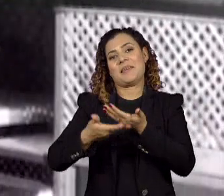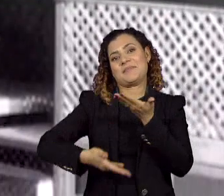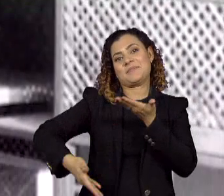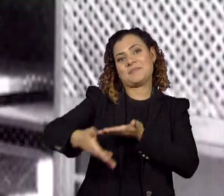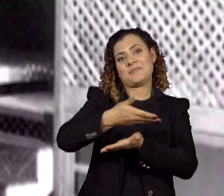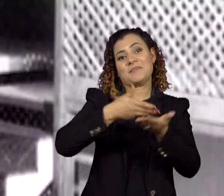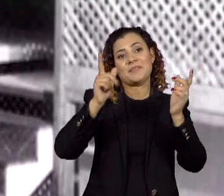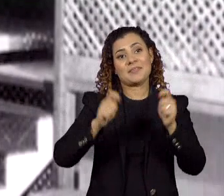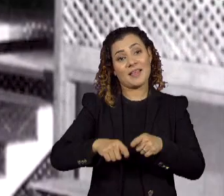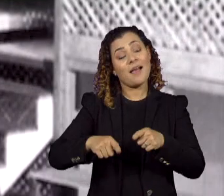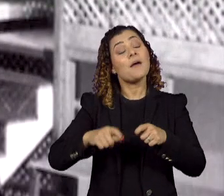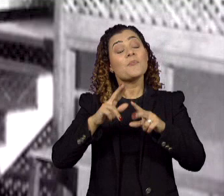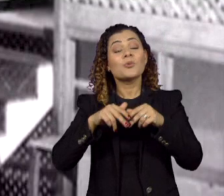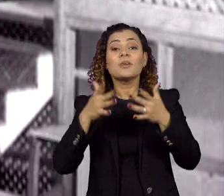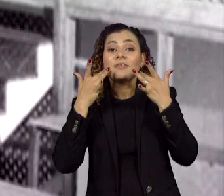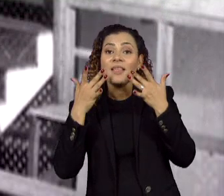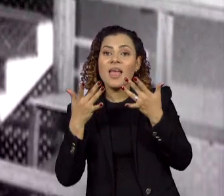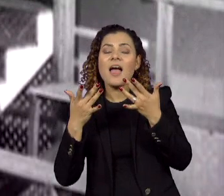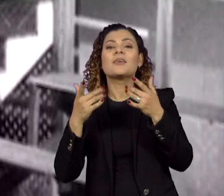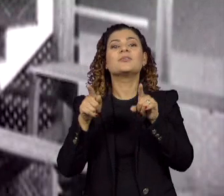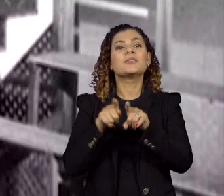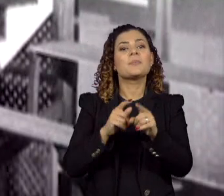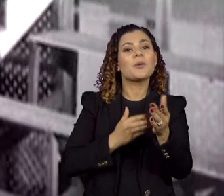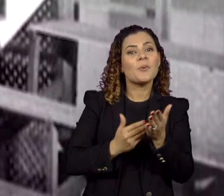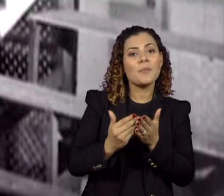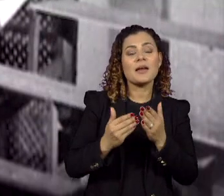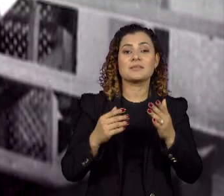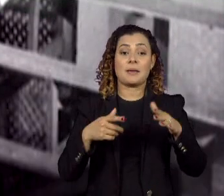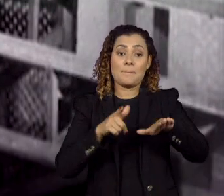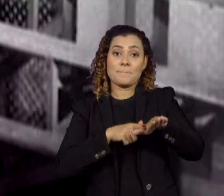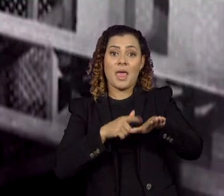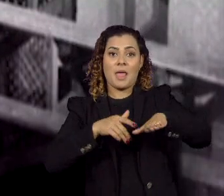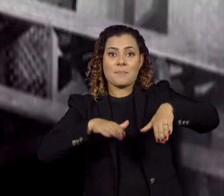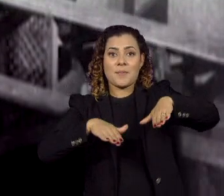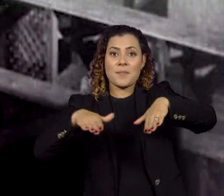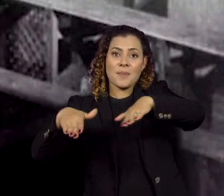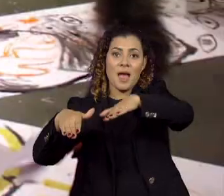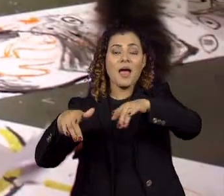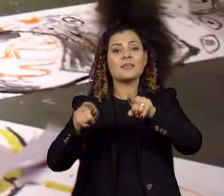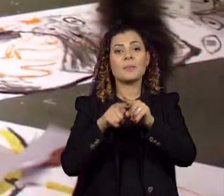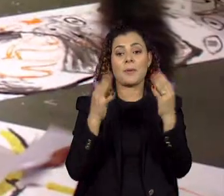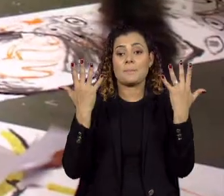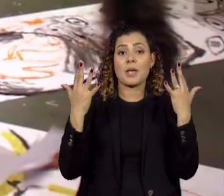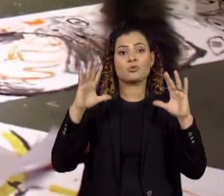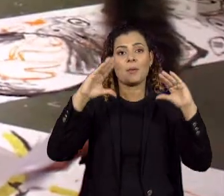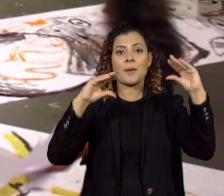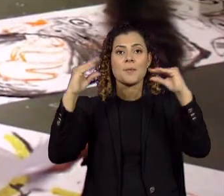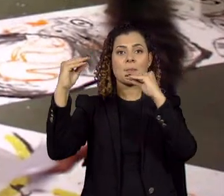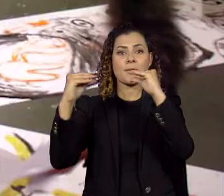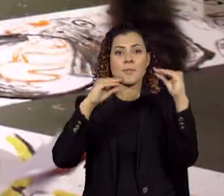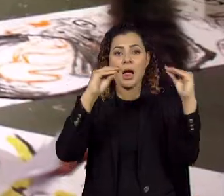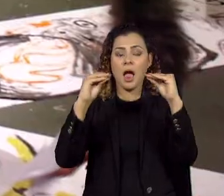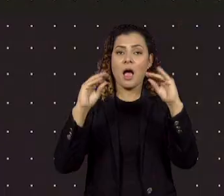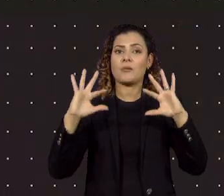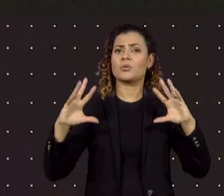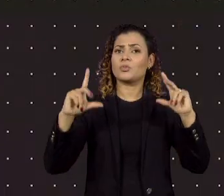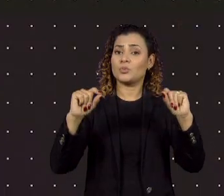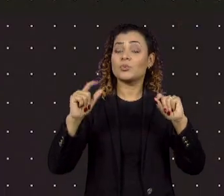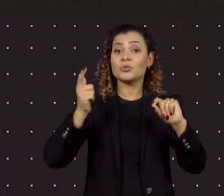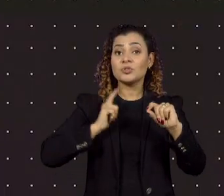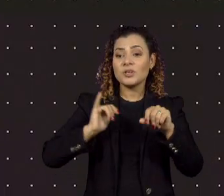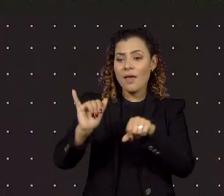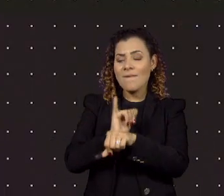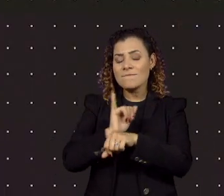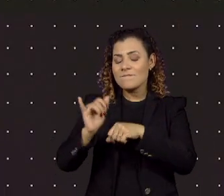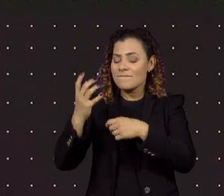depois tinha o teatro dos pés, o teatro das mãos, enfim, tinha uma matemática